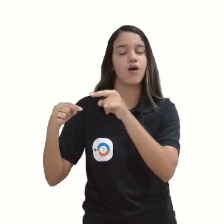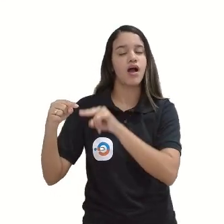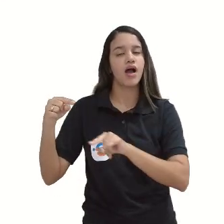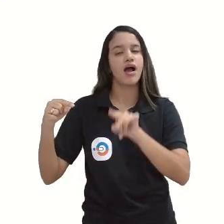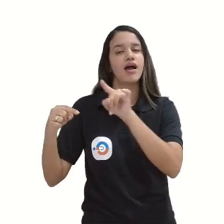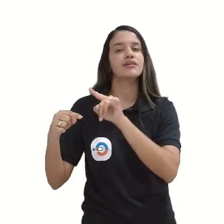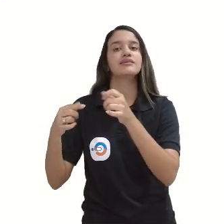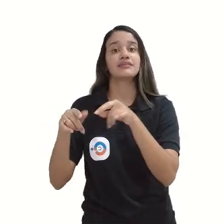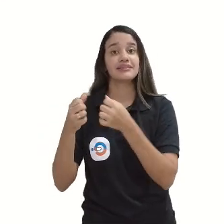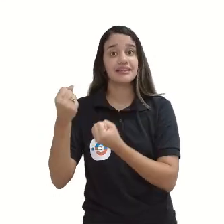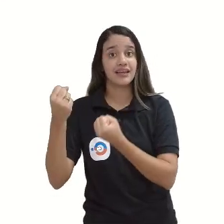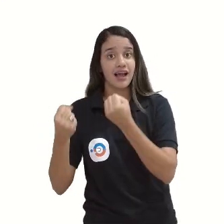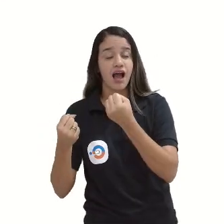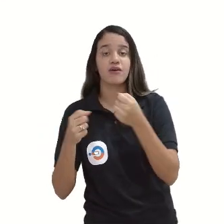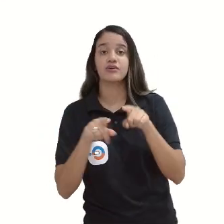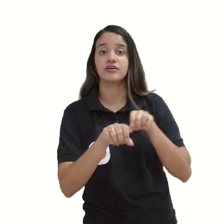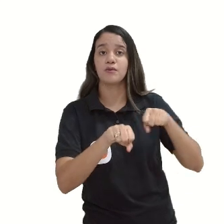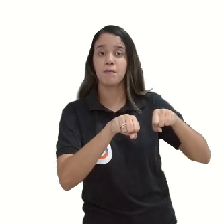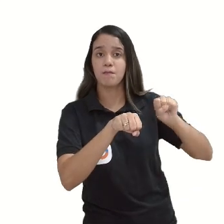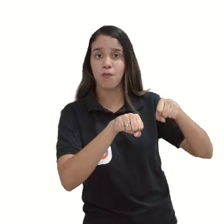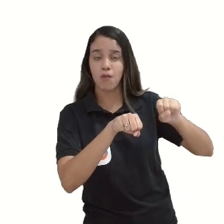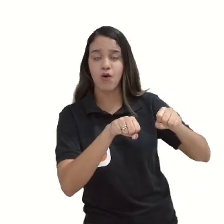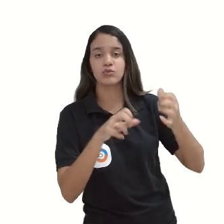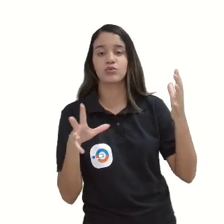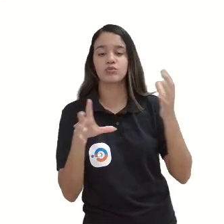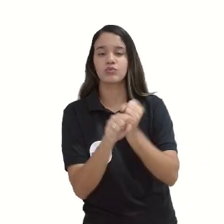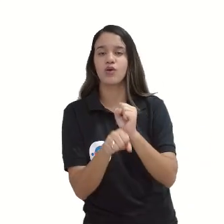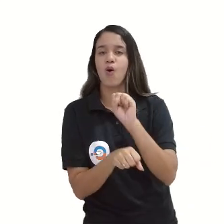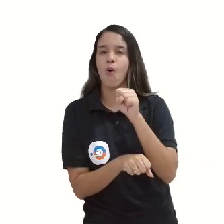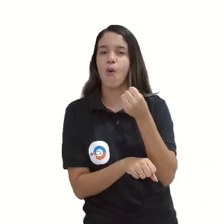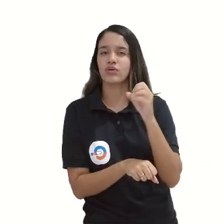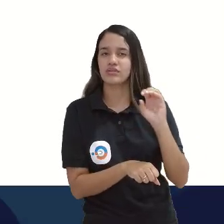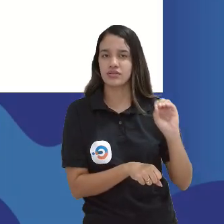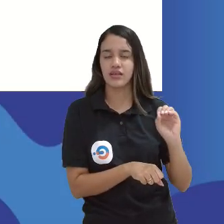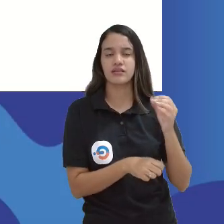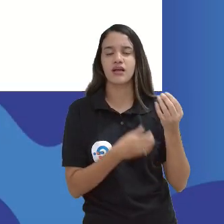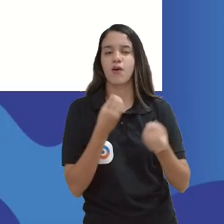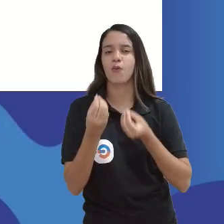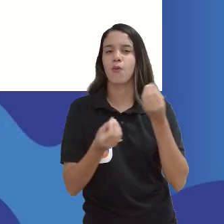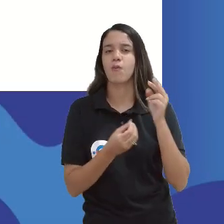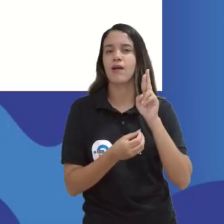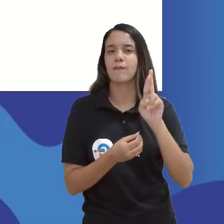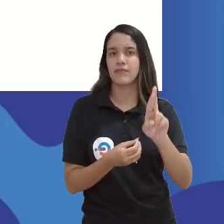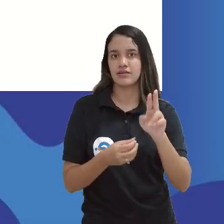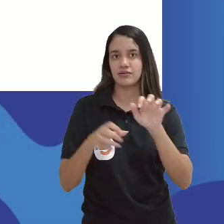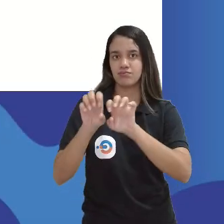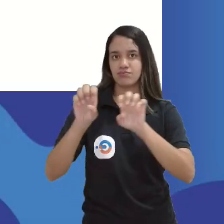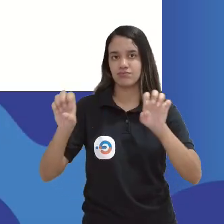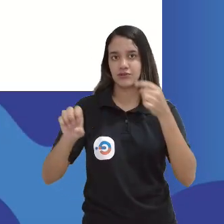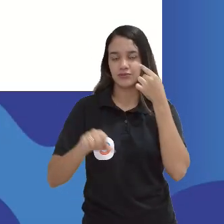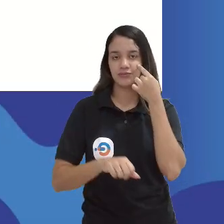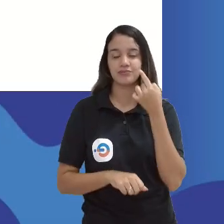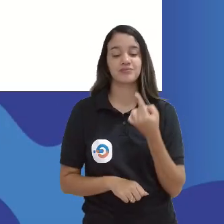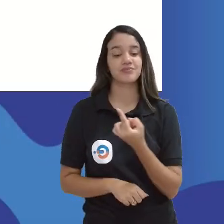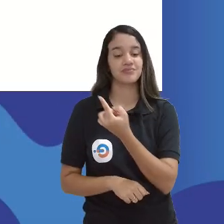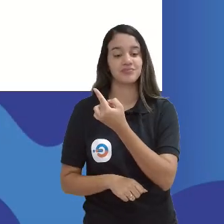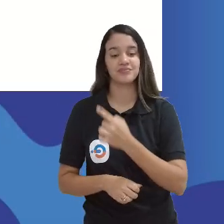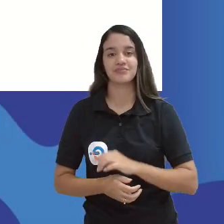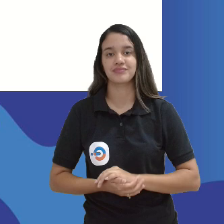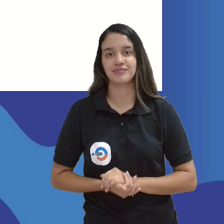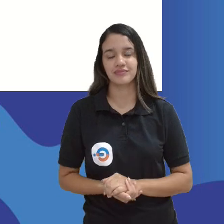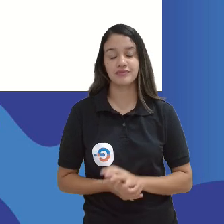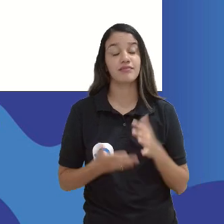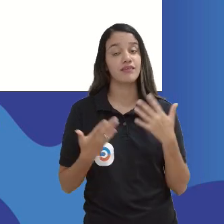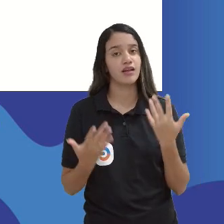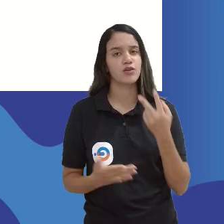dar 80 pneus. Como é que a gente representa através de um sistema de equações essa situação aí?